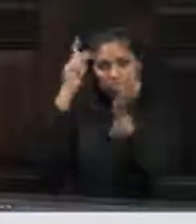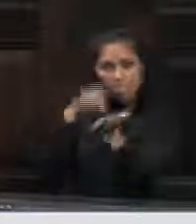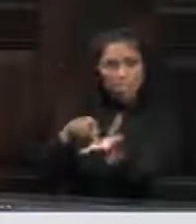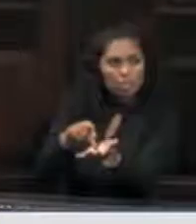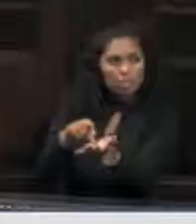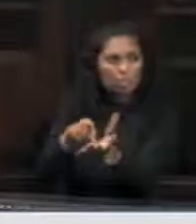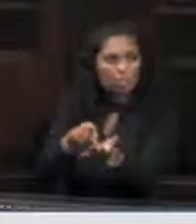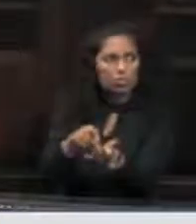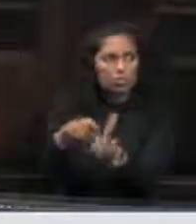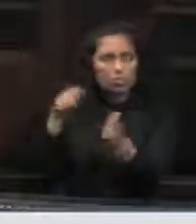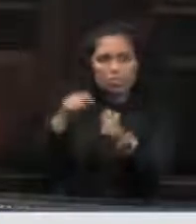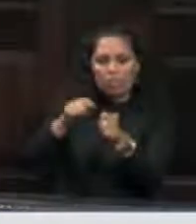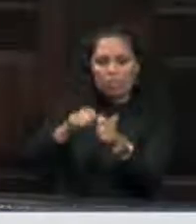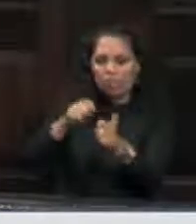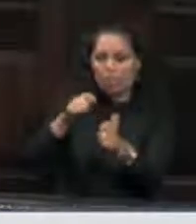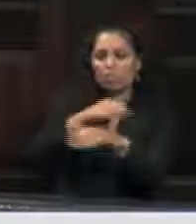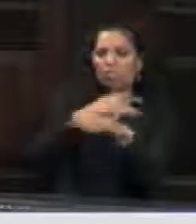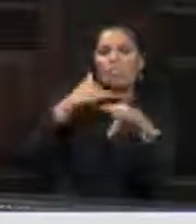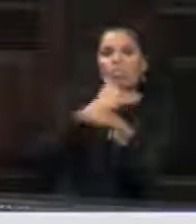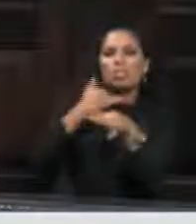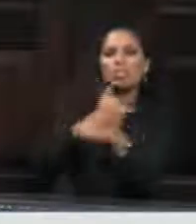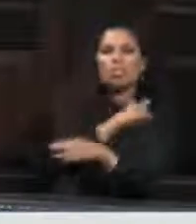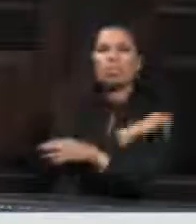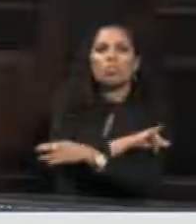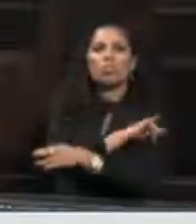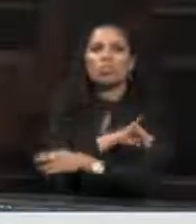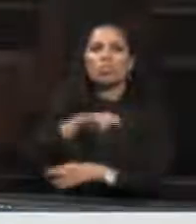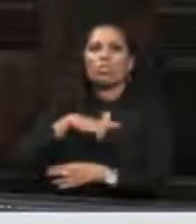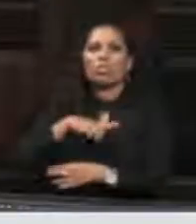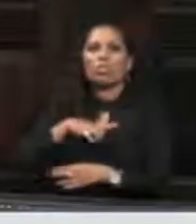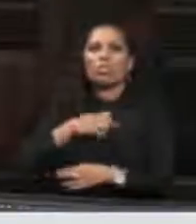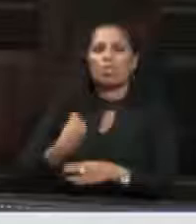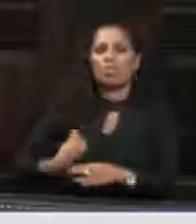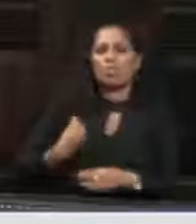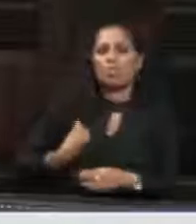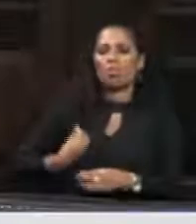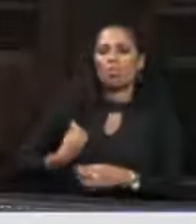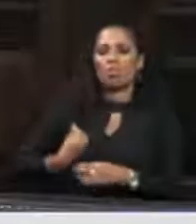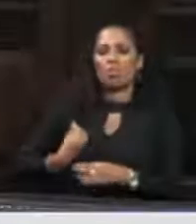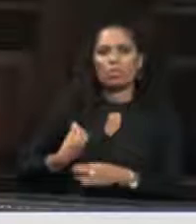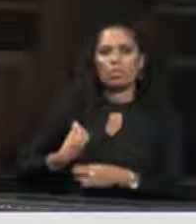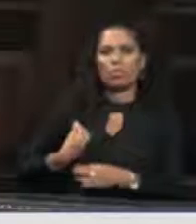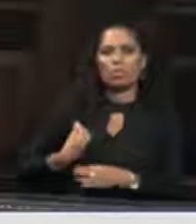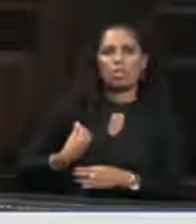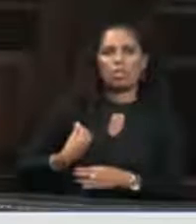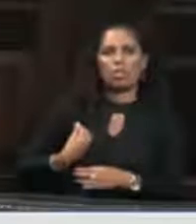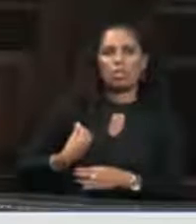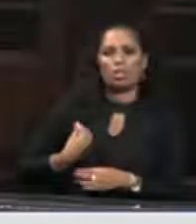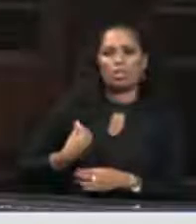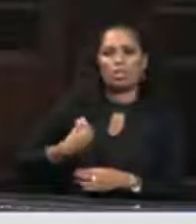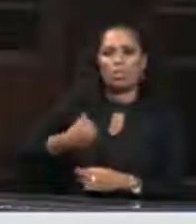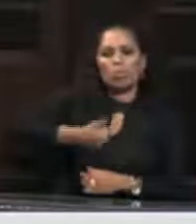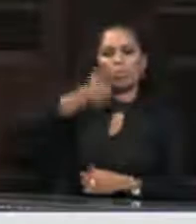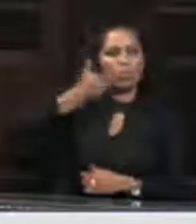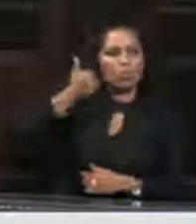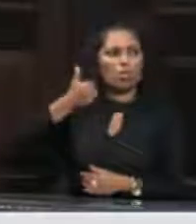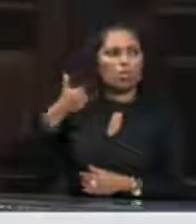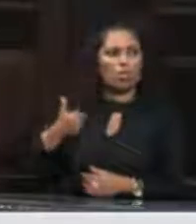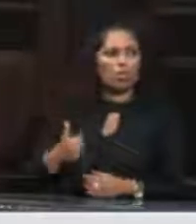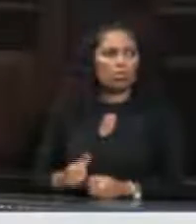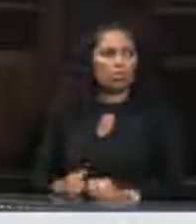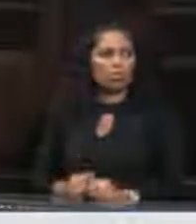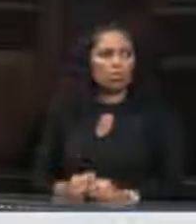para fazer com que esta cidade tenha uma condição de vida a oferecer aos seus moradores também bem